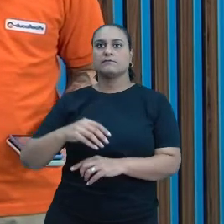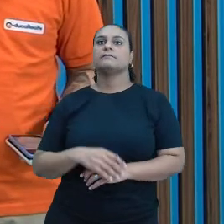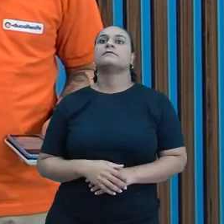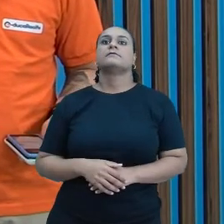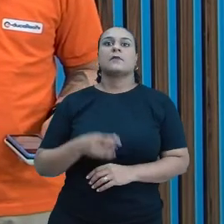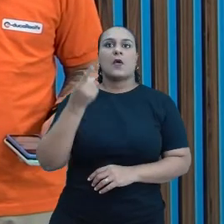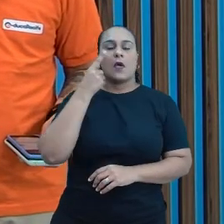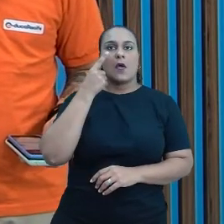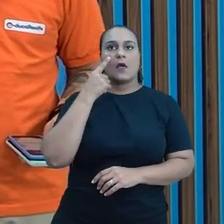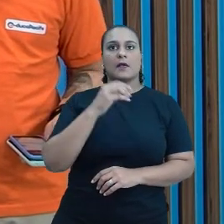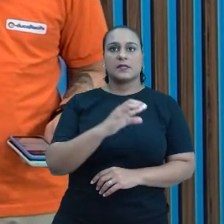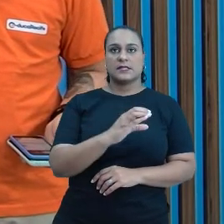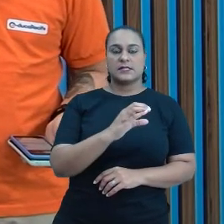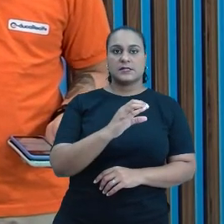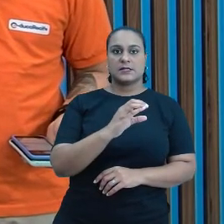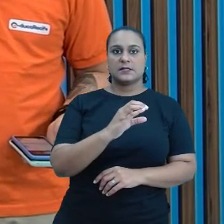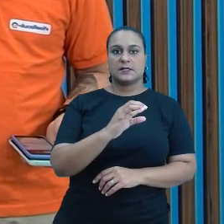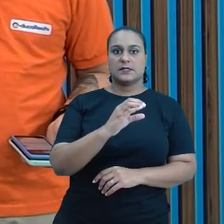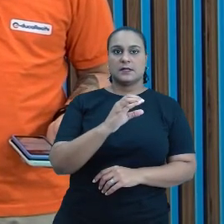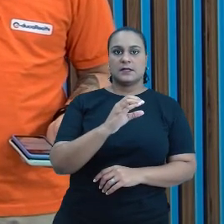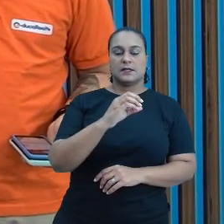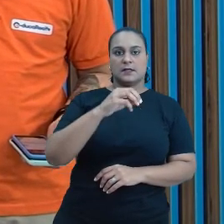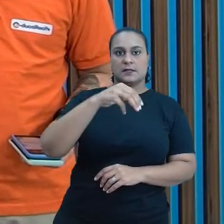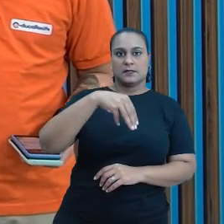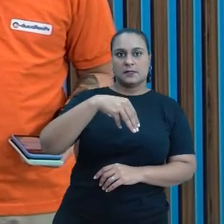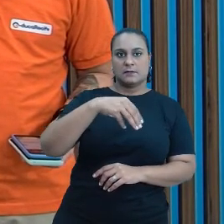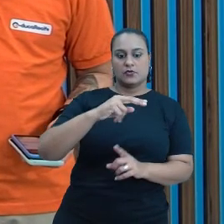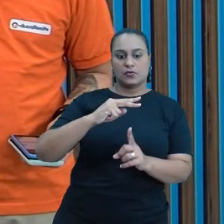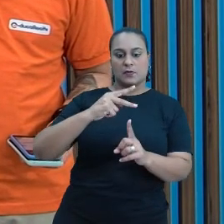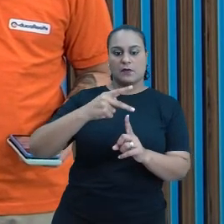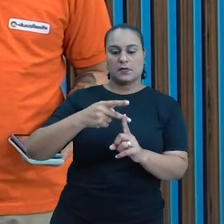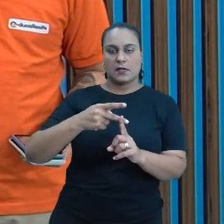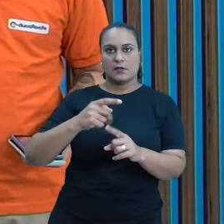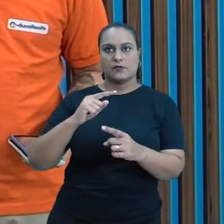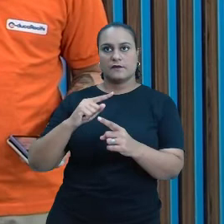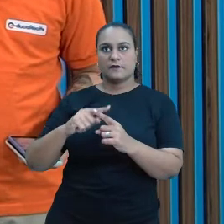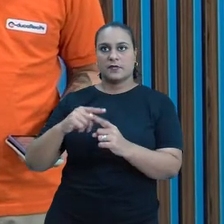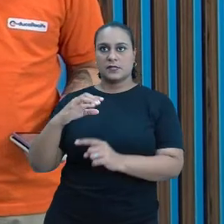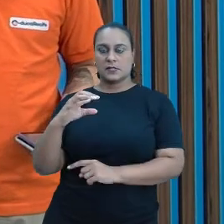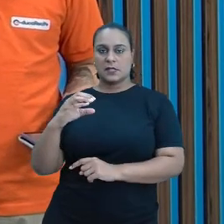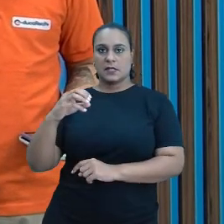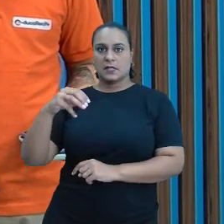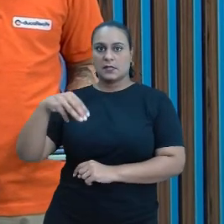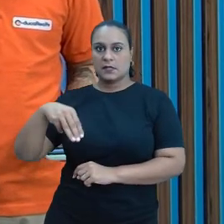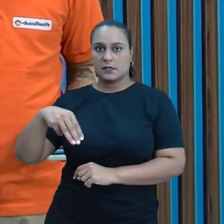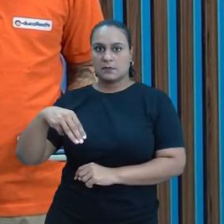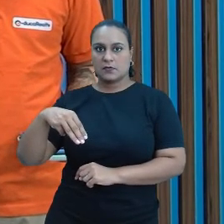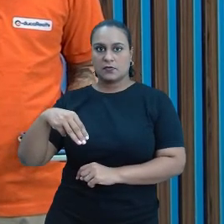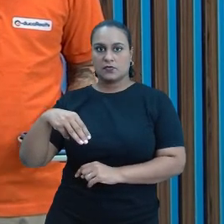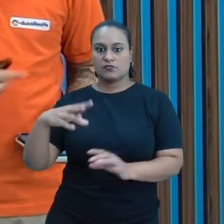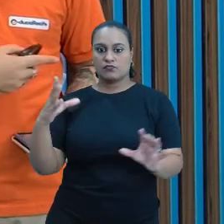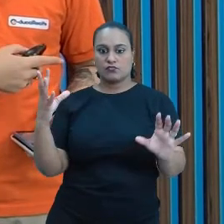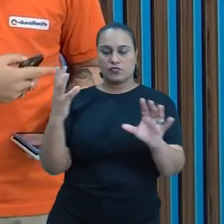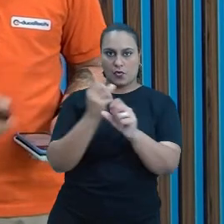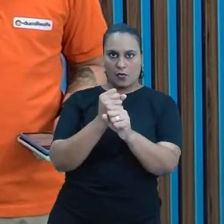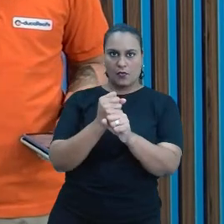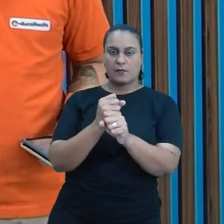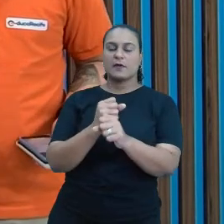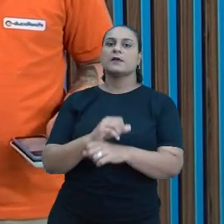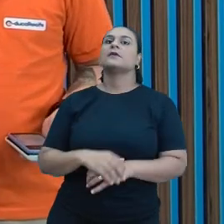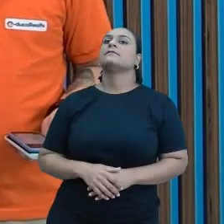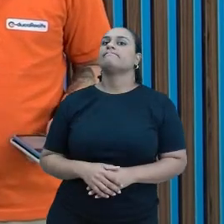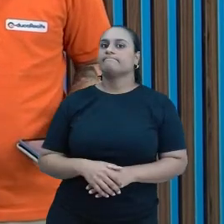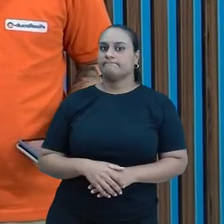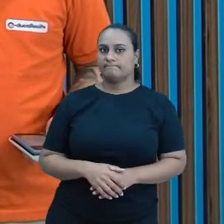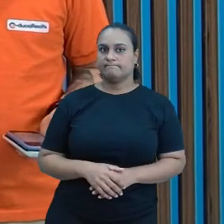atenção que 10 centímetros quadrados multiplicado por 10 centímetros, porque dá 10 centímetros cúbicos. Eu aconselho você dar